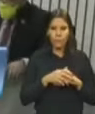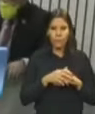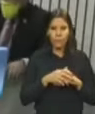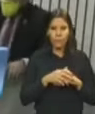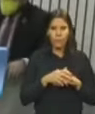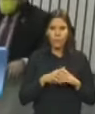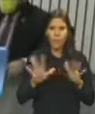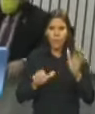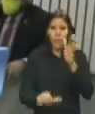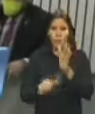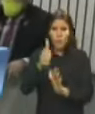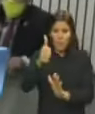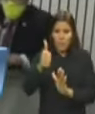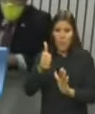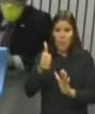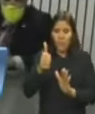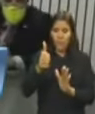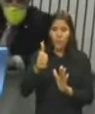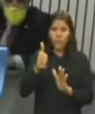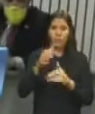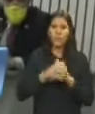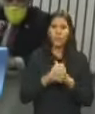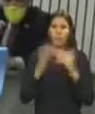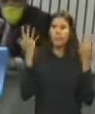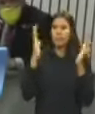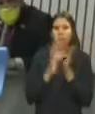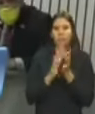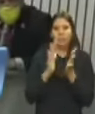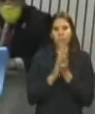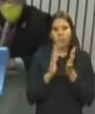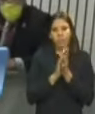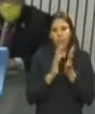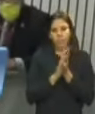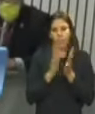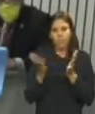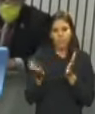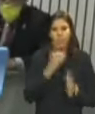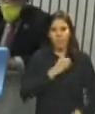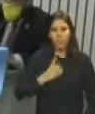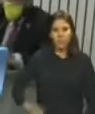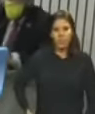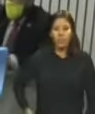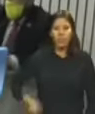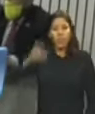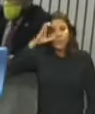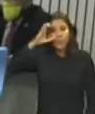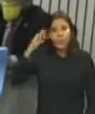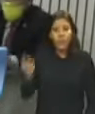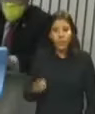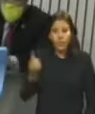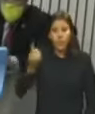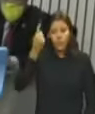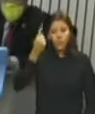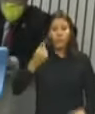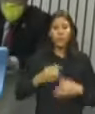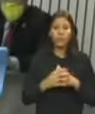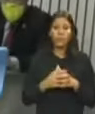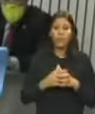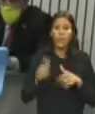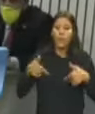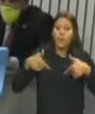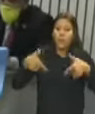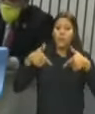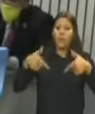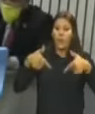Primeiro, parabenizo o nobre deputado Renato Rosendo dessa luta, né,